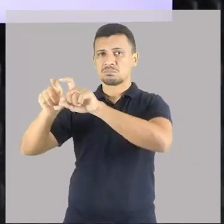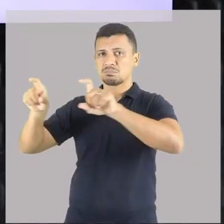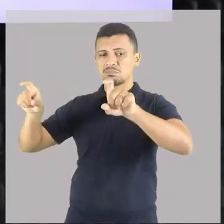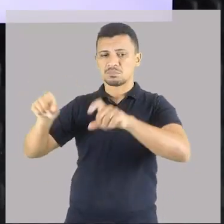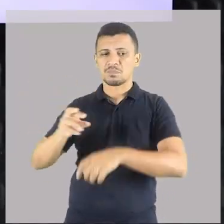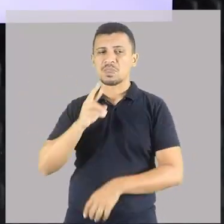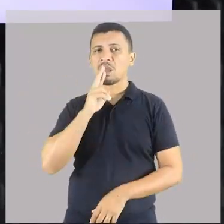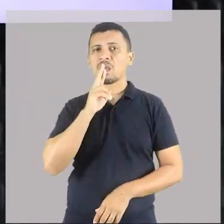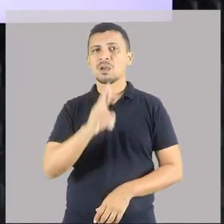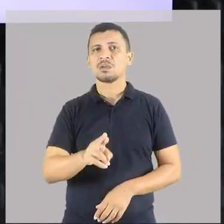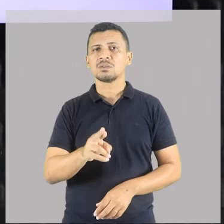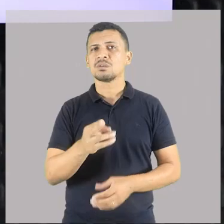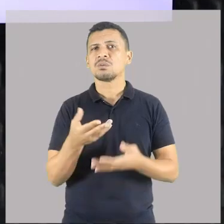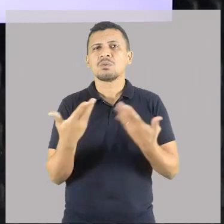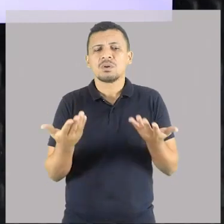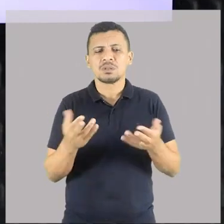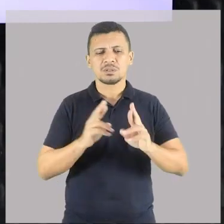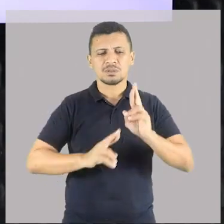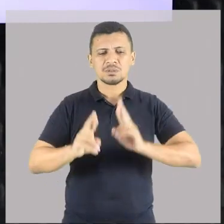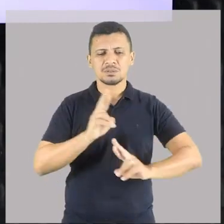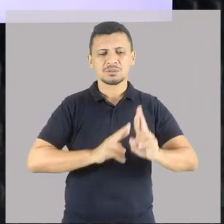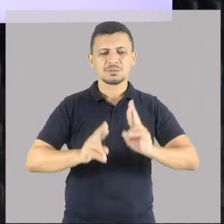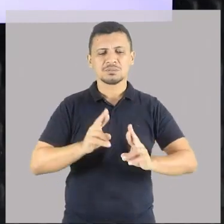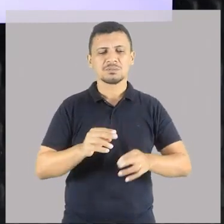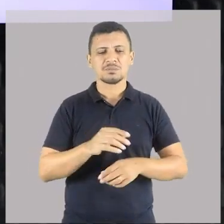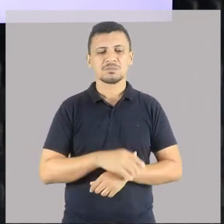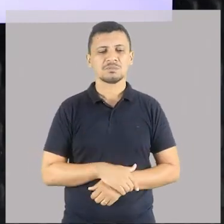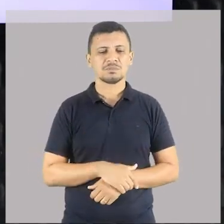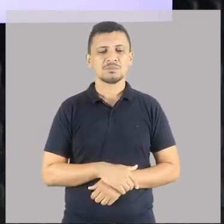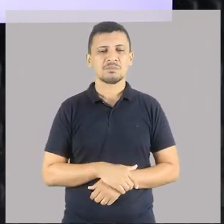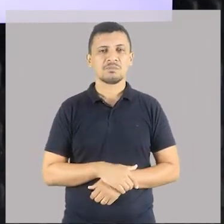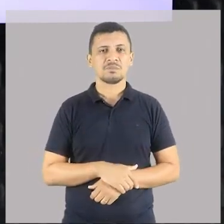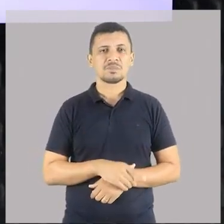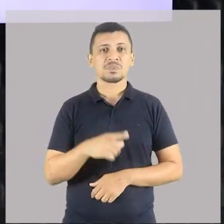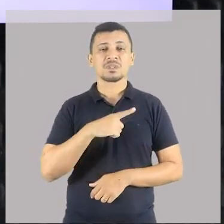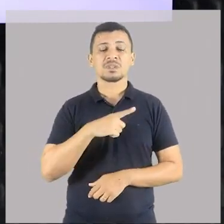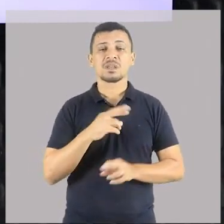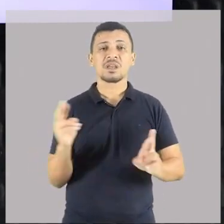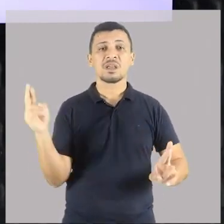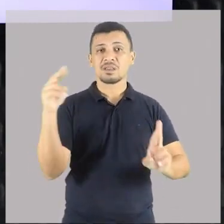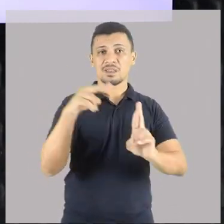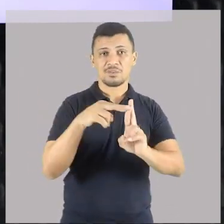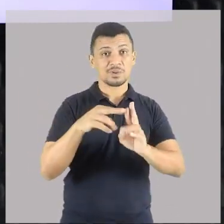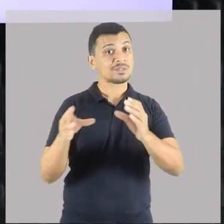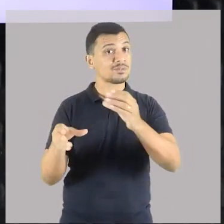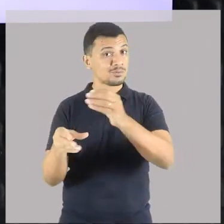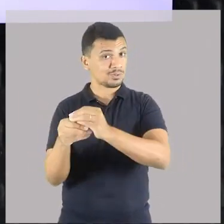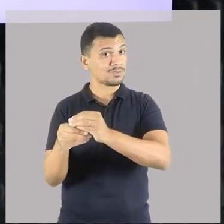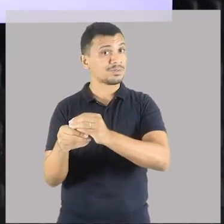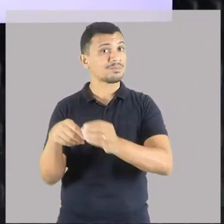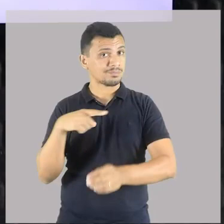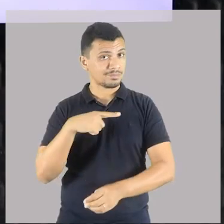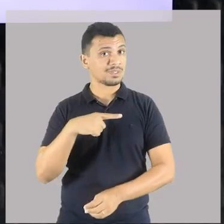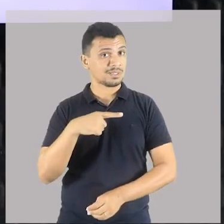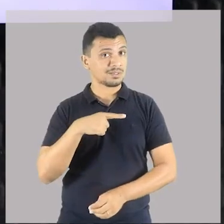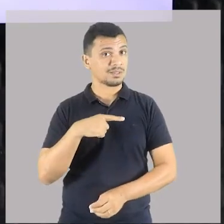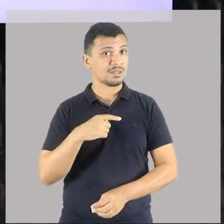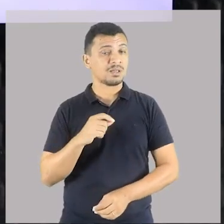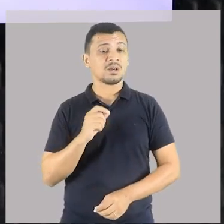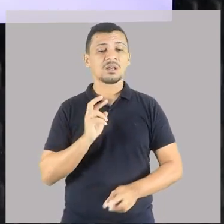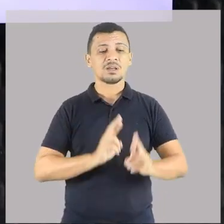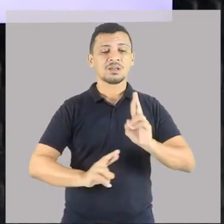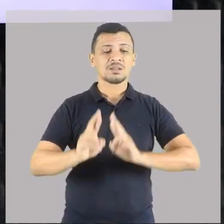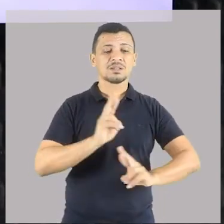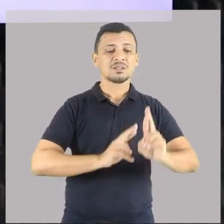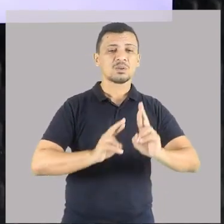Qual seria a relação estabelecida aqui, certo? Nós temos aqui a referência aditiva. Então, se nós temos a referência aditiva,